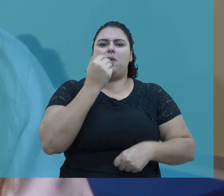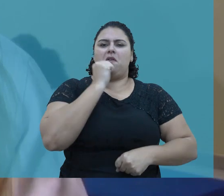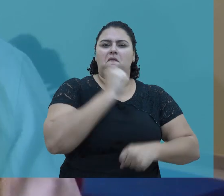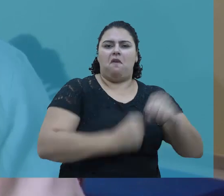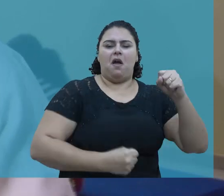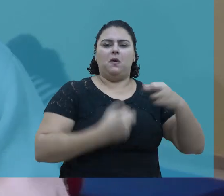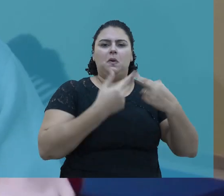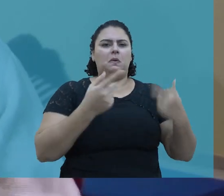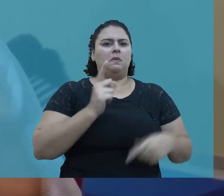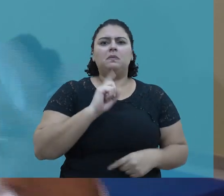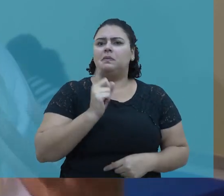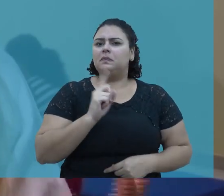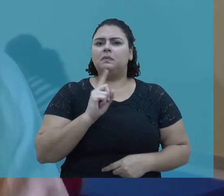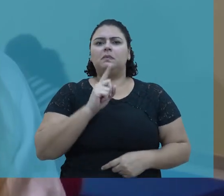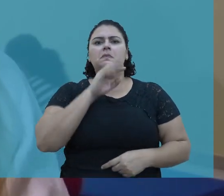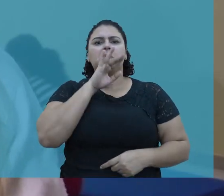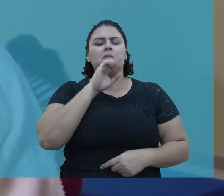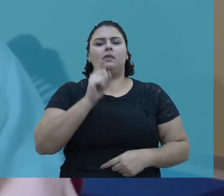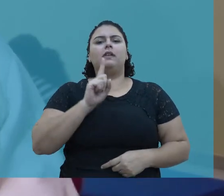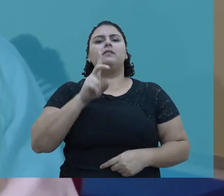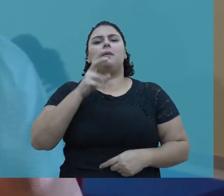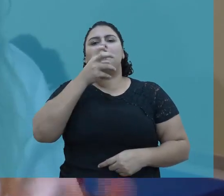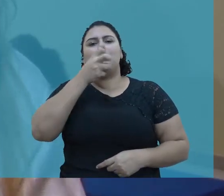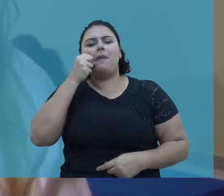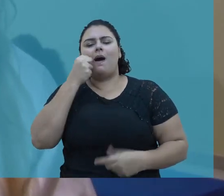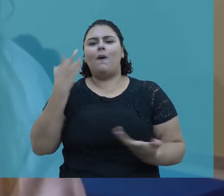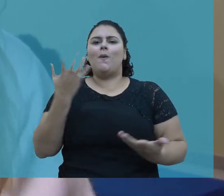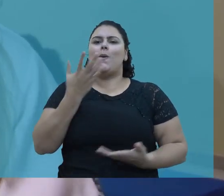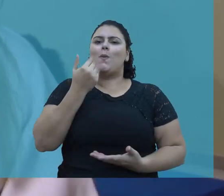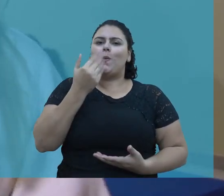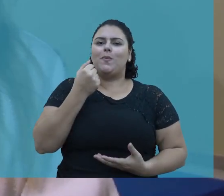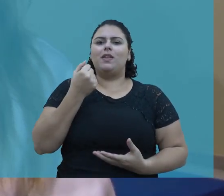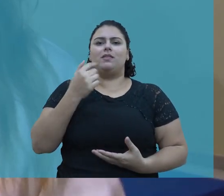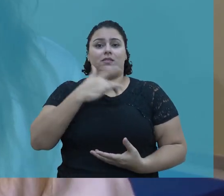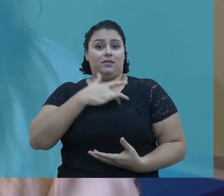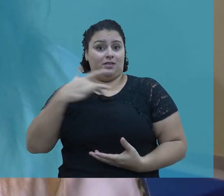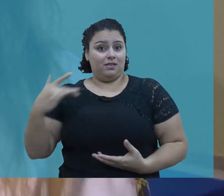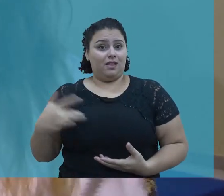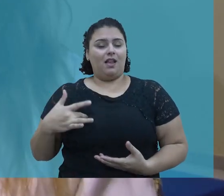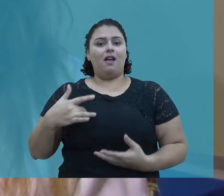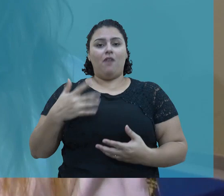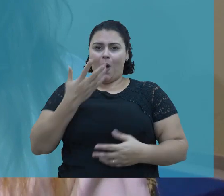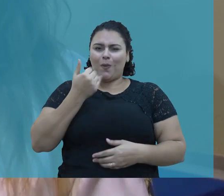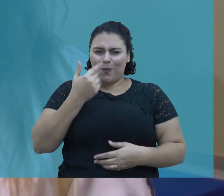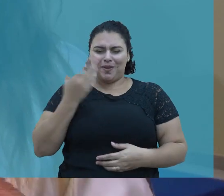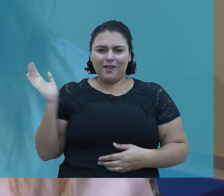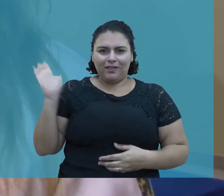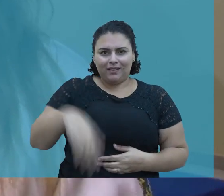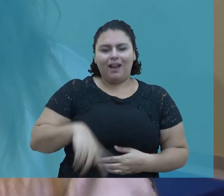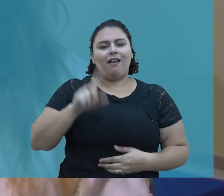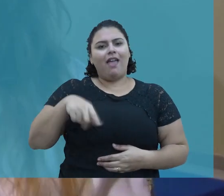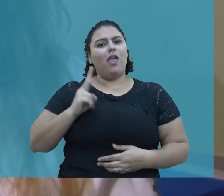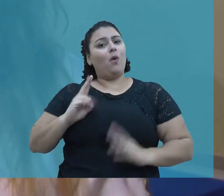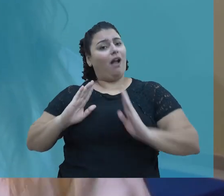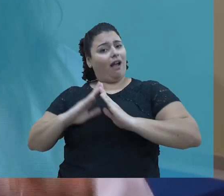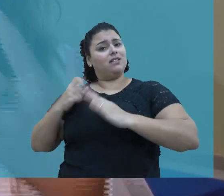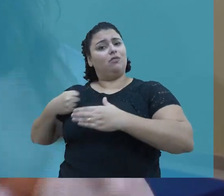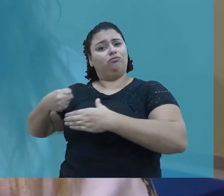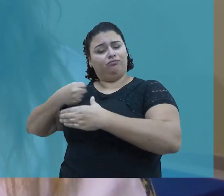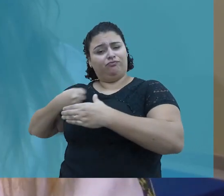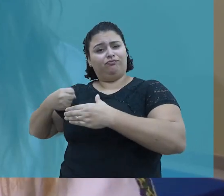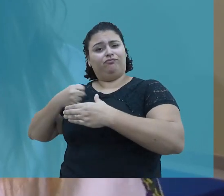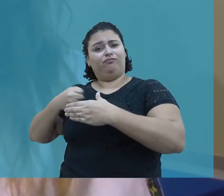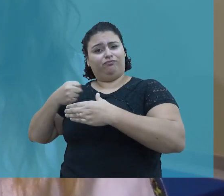seja natural. Os pães, quando eu trago, são também, tudo é integral. A comida, o alimento,